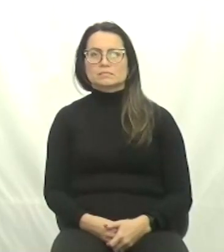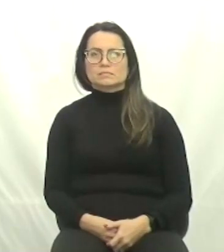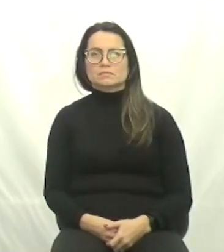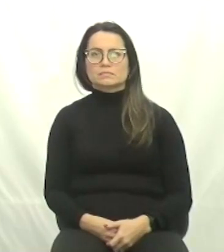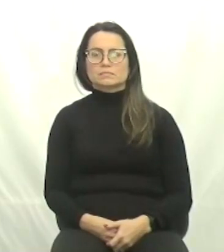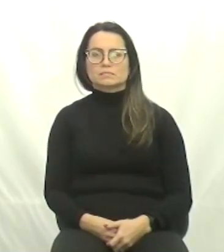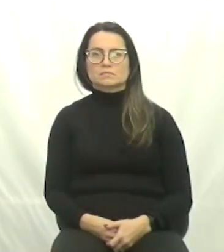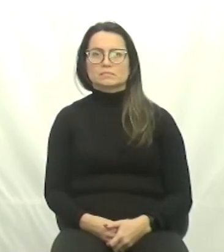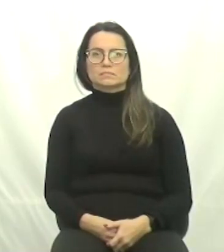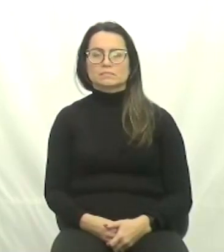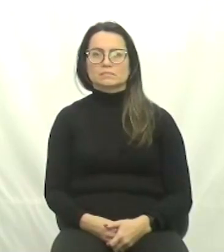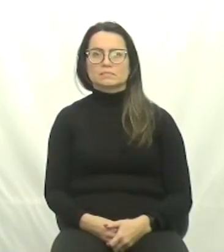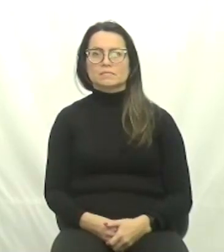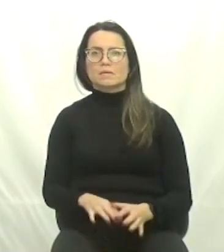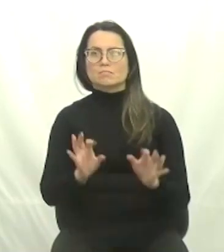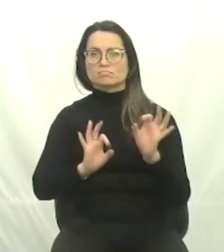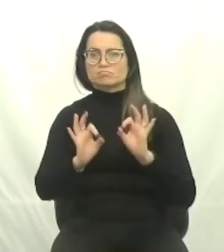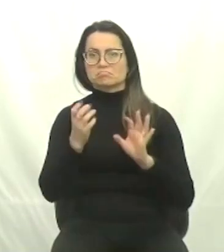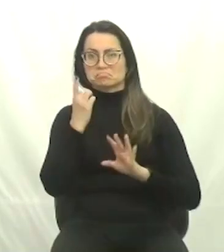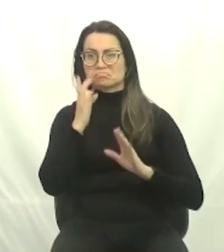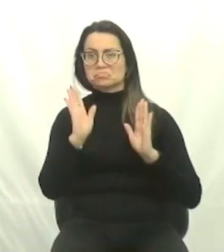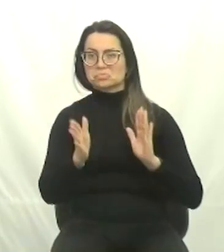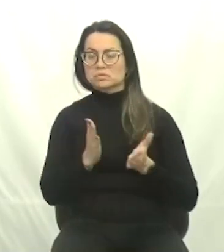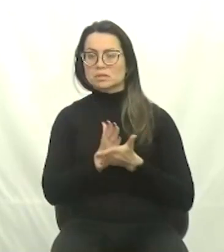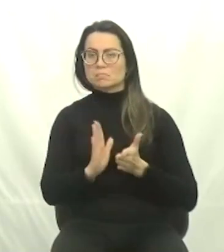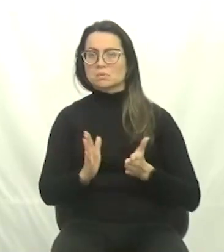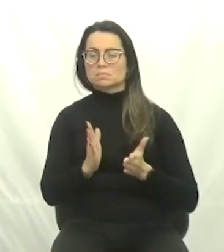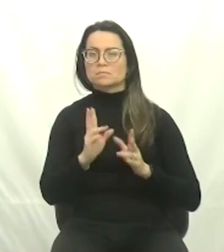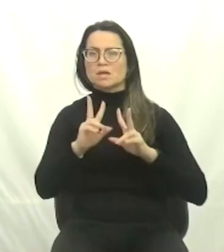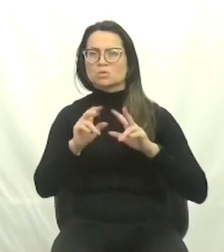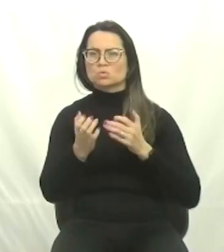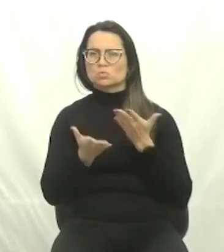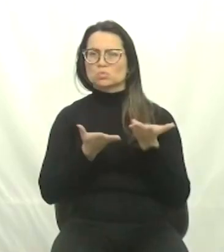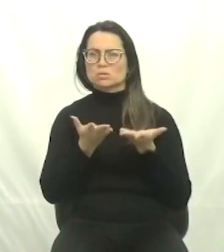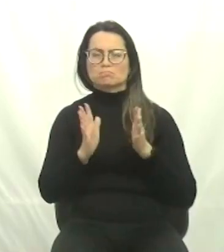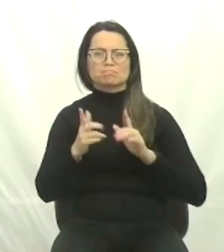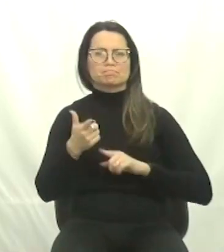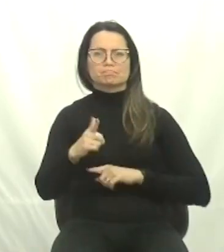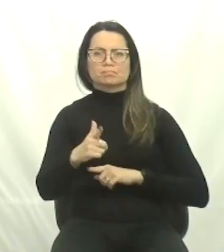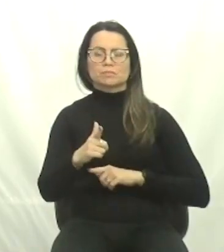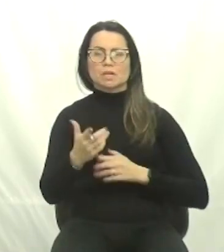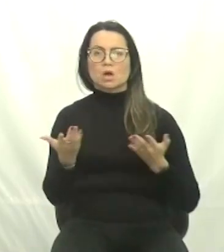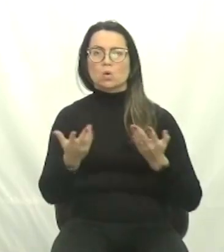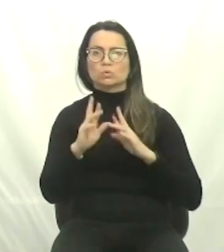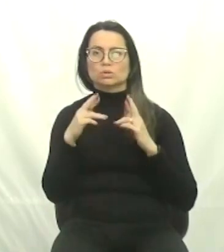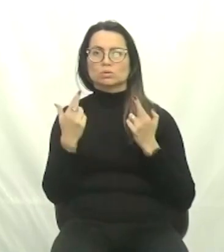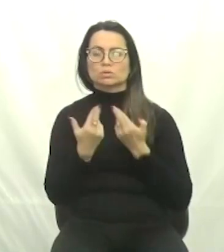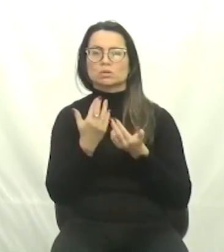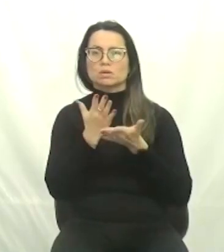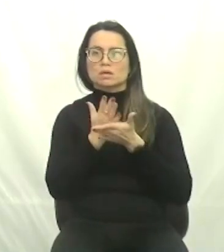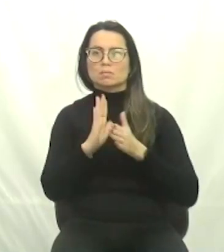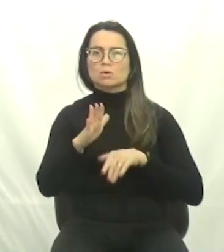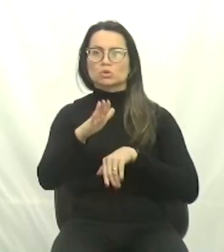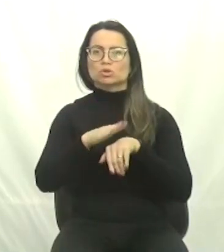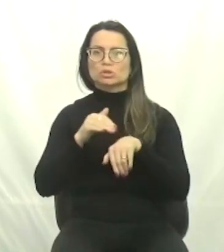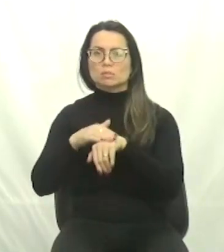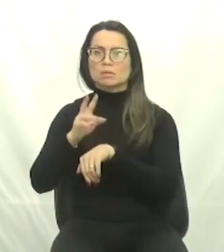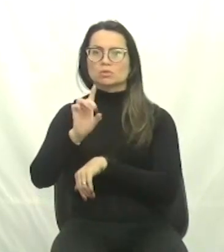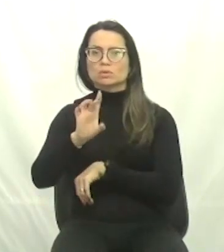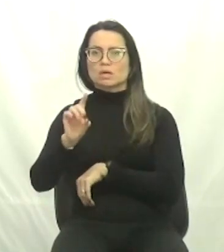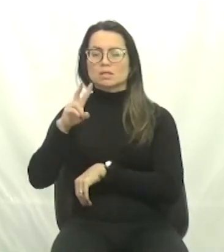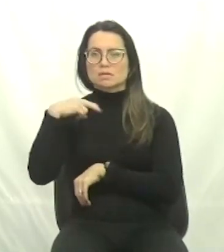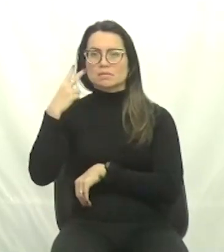Terminado a ordem do dia e não havendo mais nada a tratar, encerramos os trabalhos da presente sessão, convocando os senhores